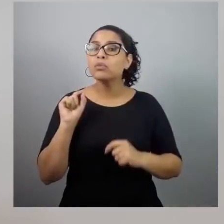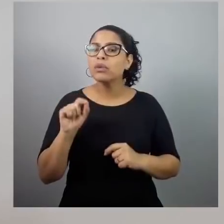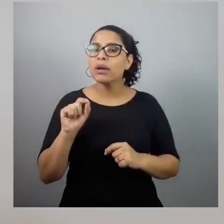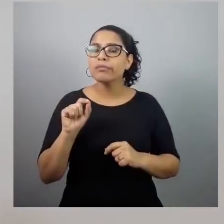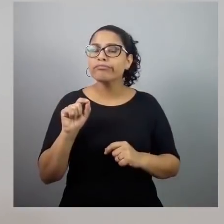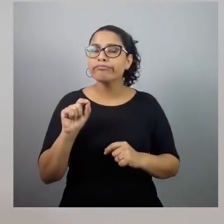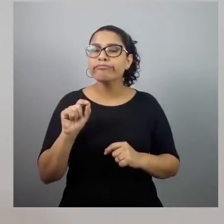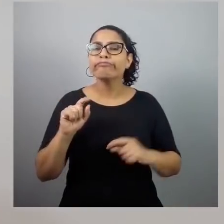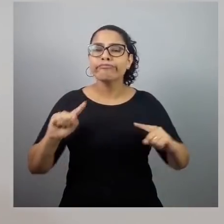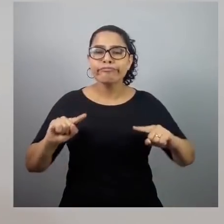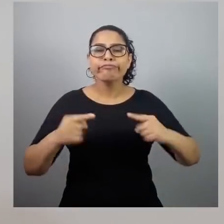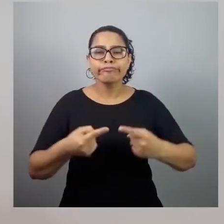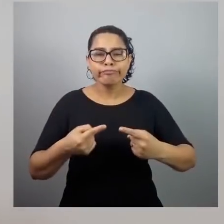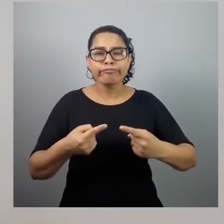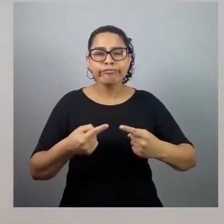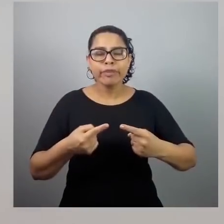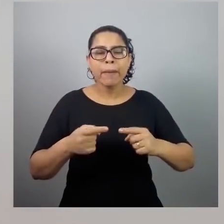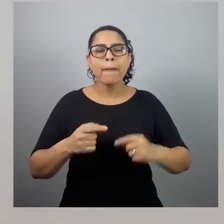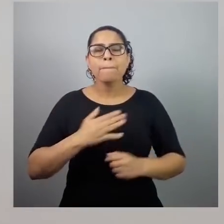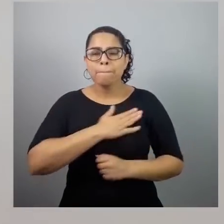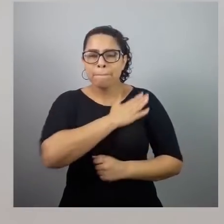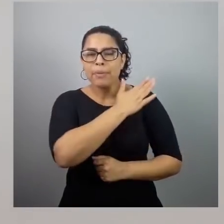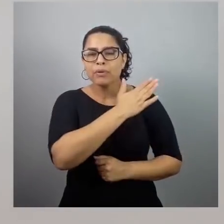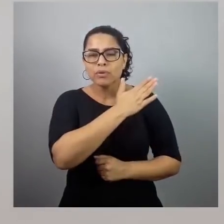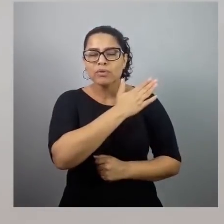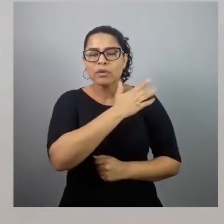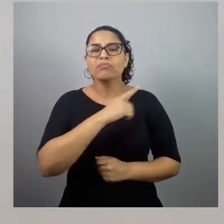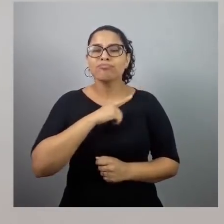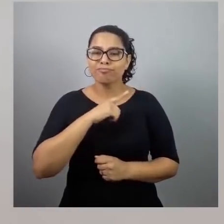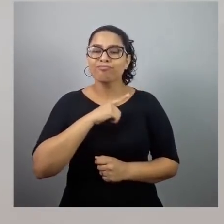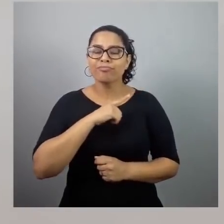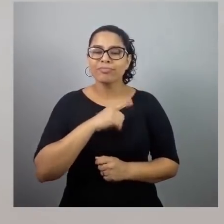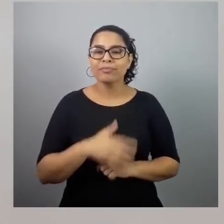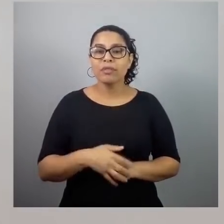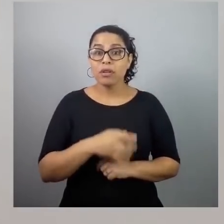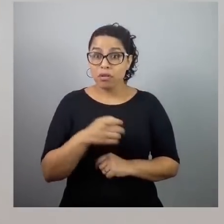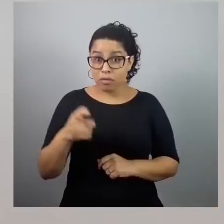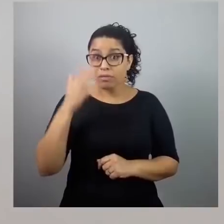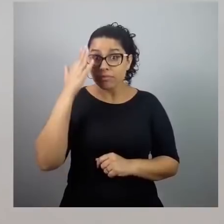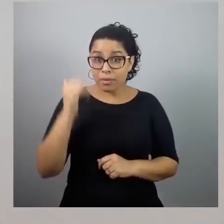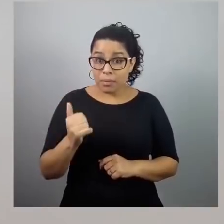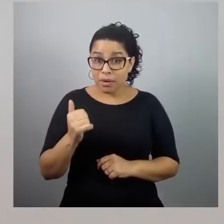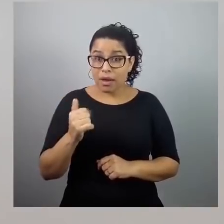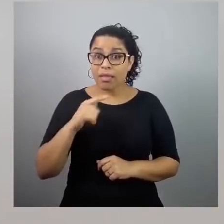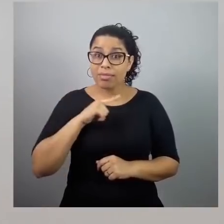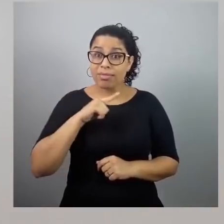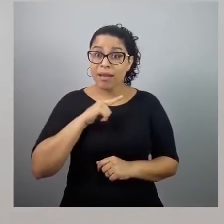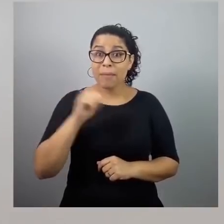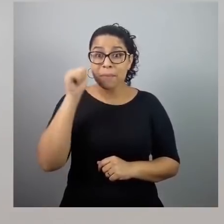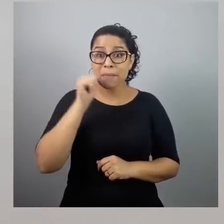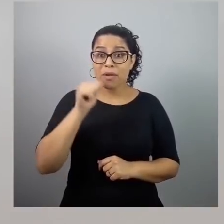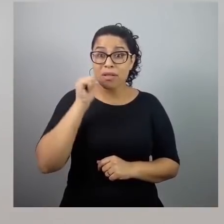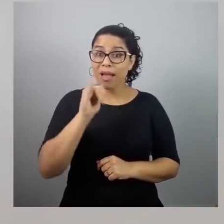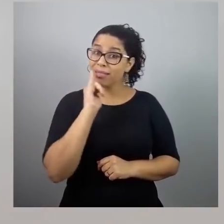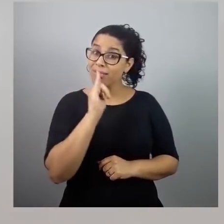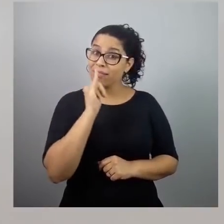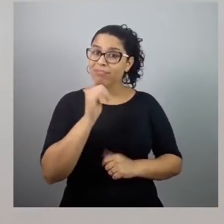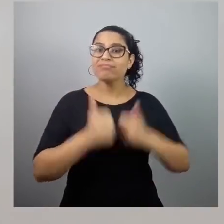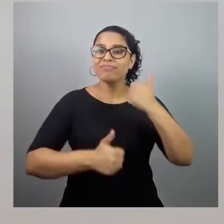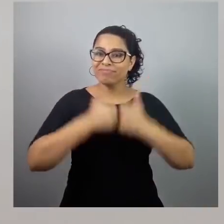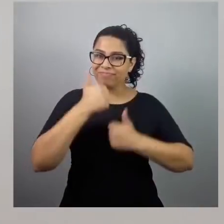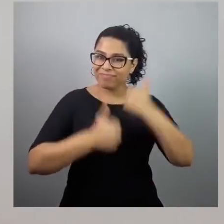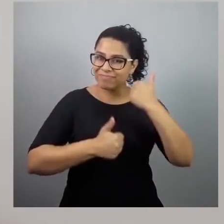vários desafios, vários preconceitos. Vocês sabiam que temos narradoras de